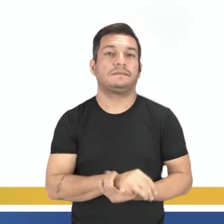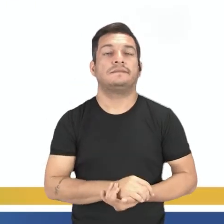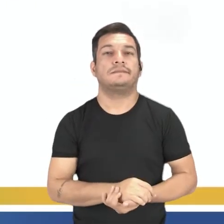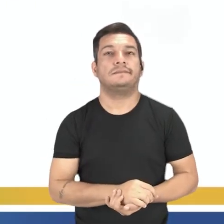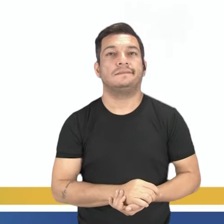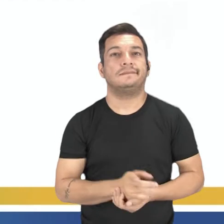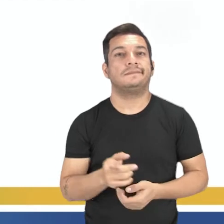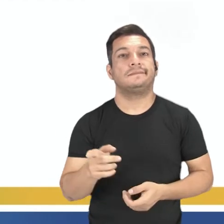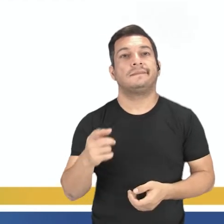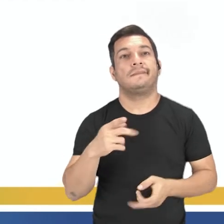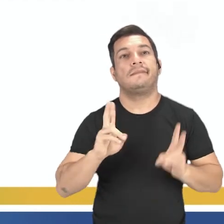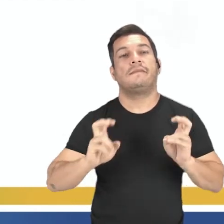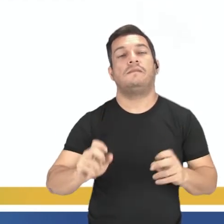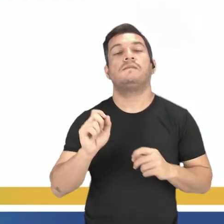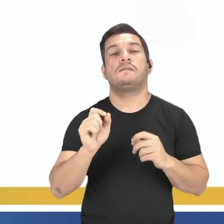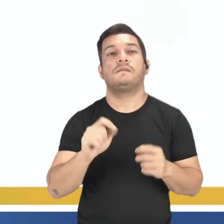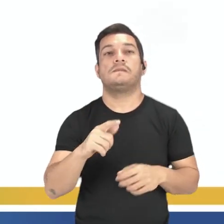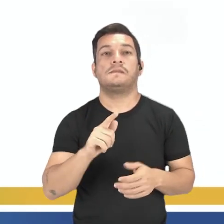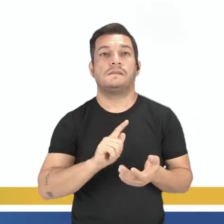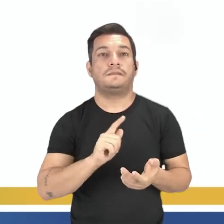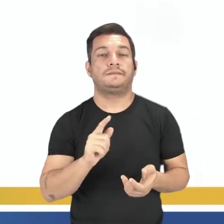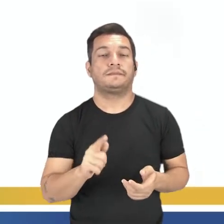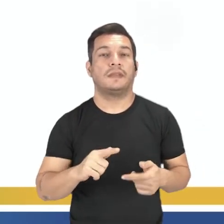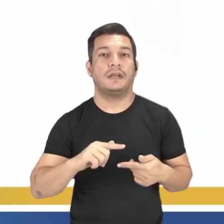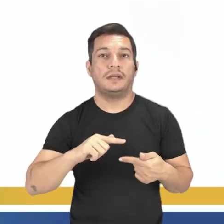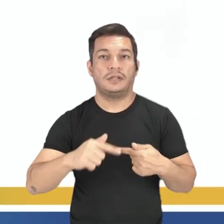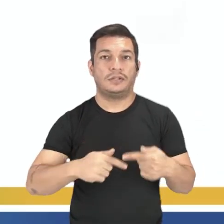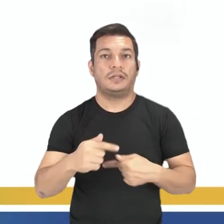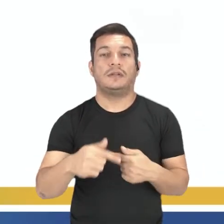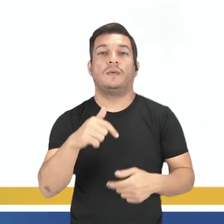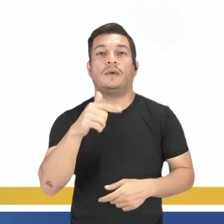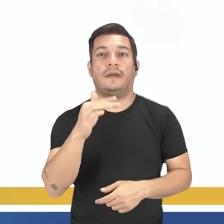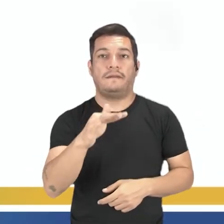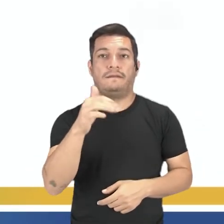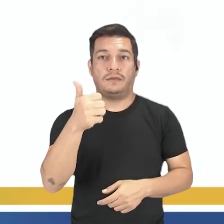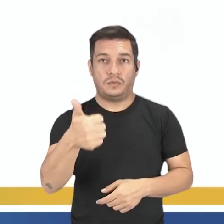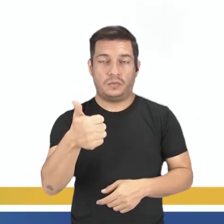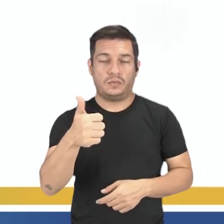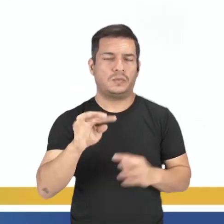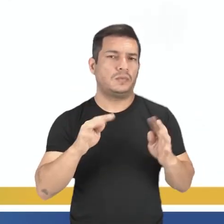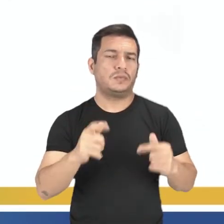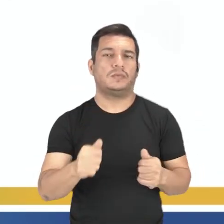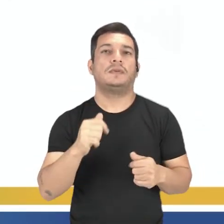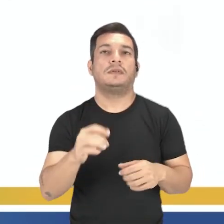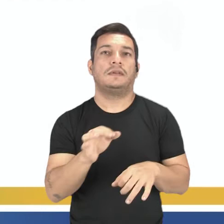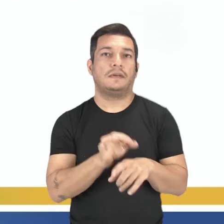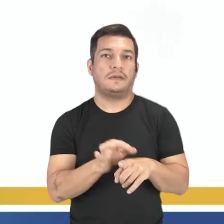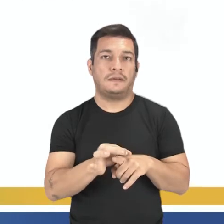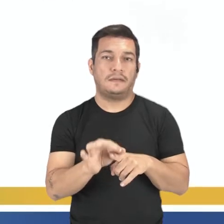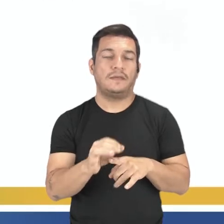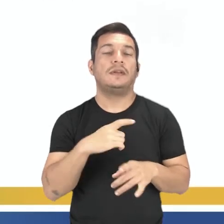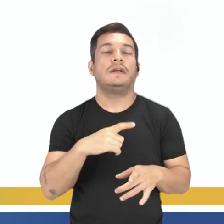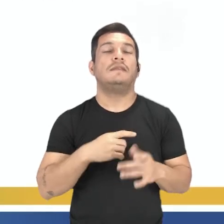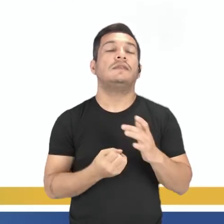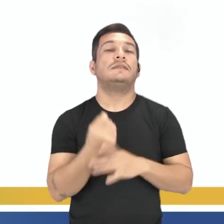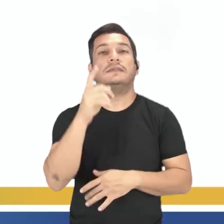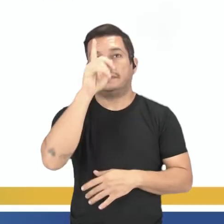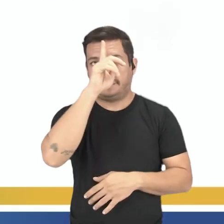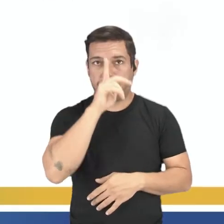Ele percebeu que da geração 1, né, geração F1, todas as ervilhas vieram amarelas, tudo